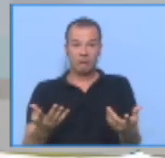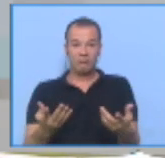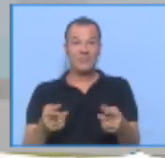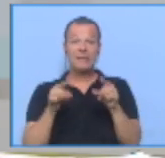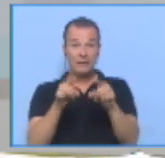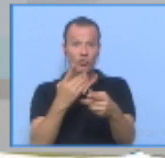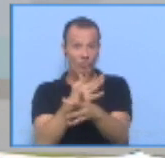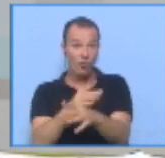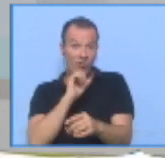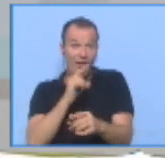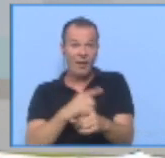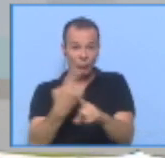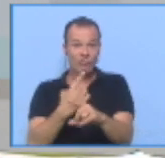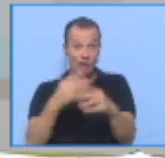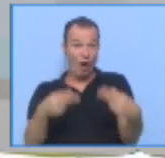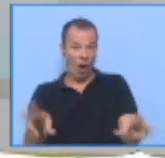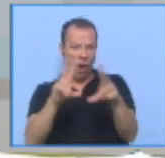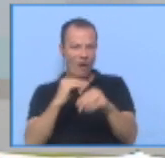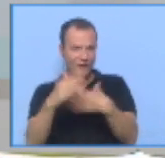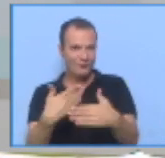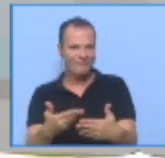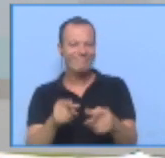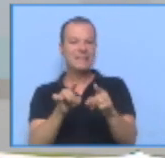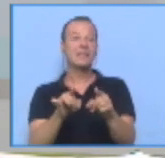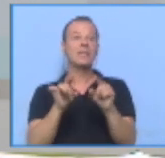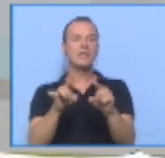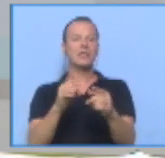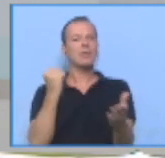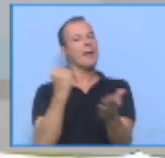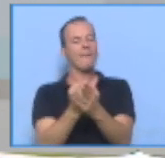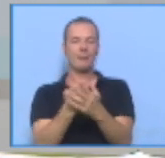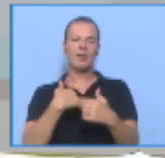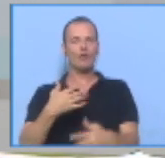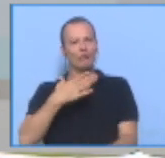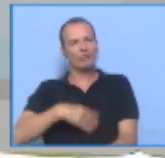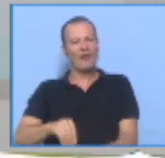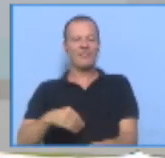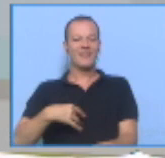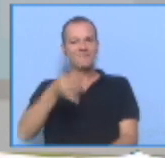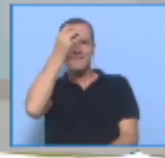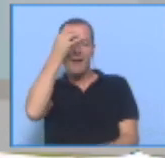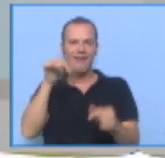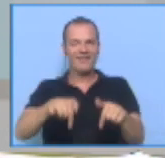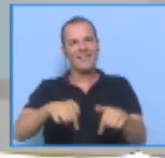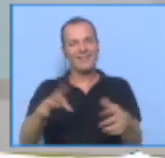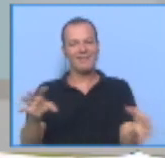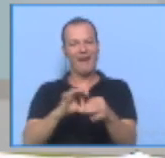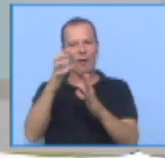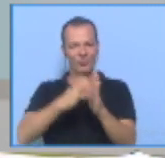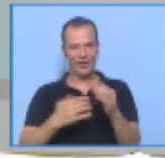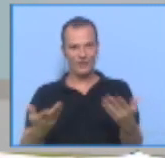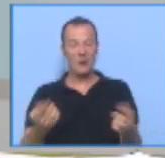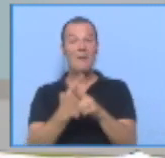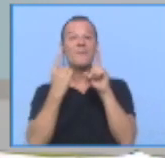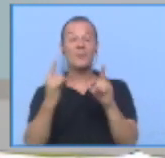permite fazer coisas novas. Bem, é sobretudo essa simbólica que eu gostaria de recolher aqui para este texto, não é? O que